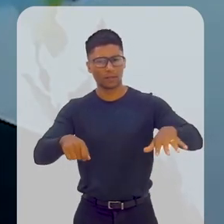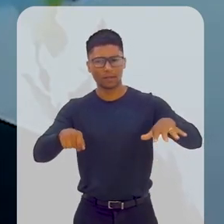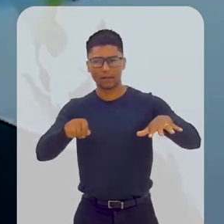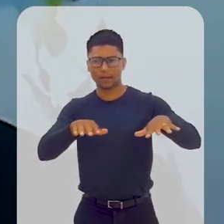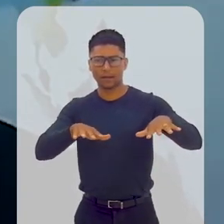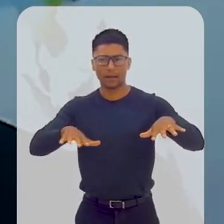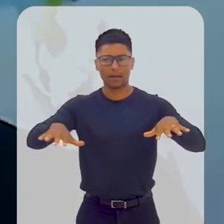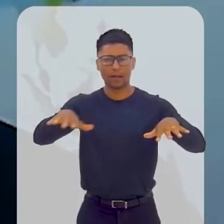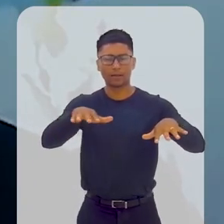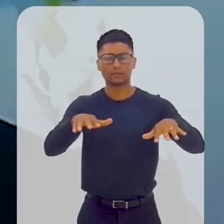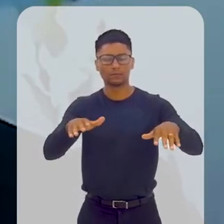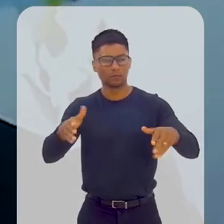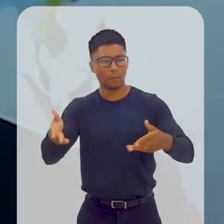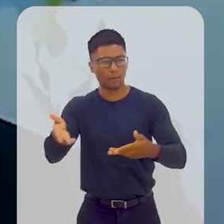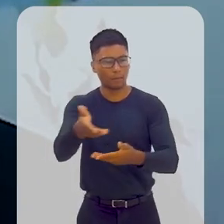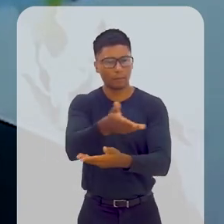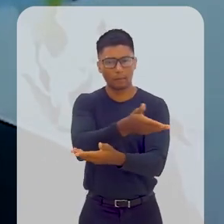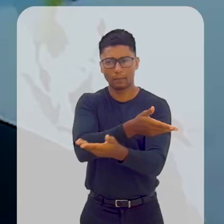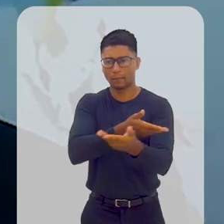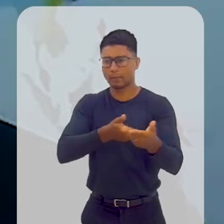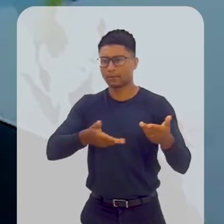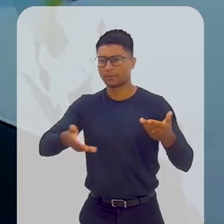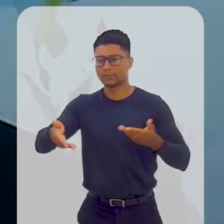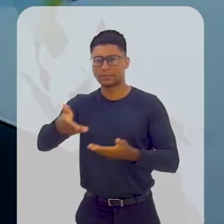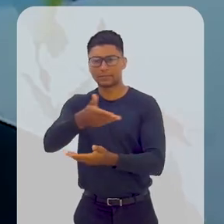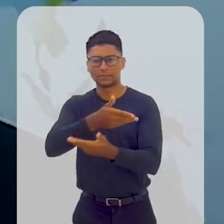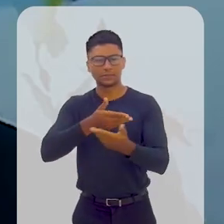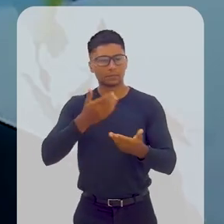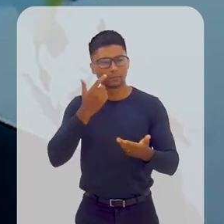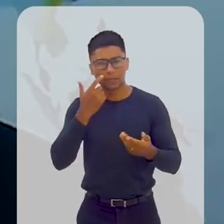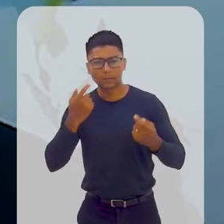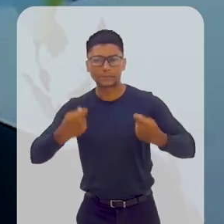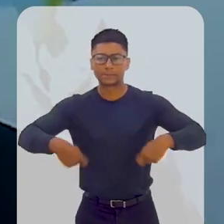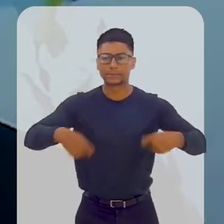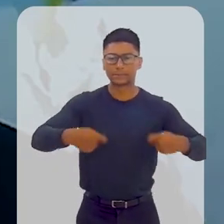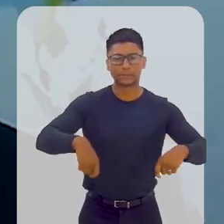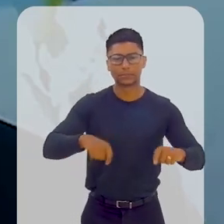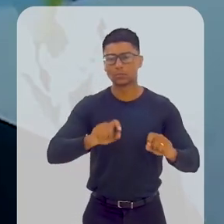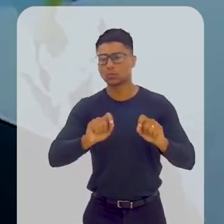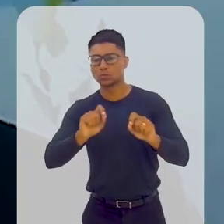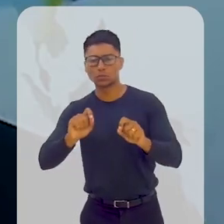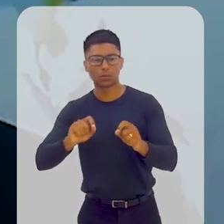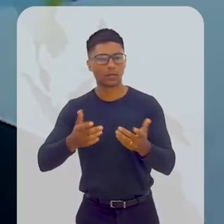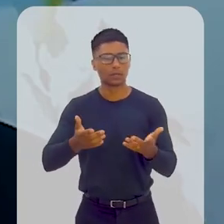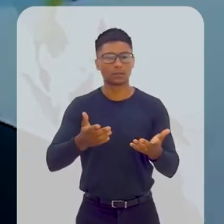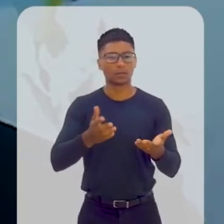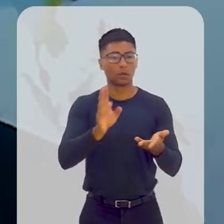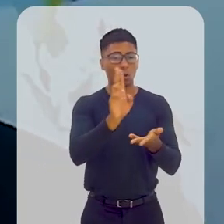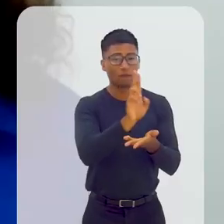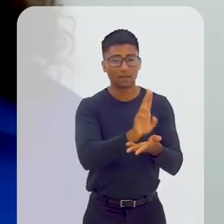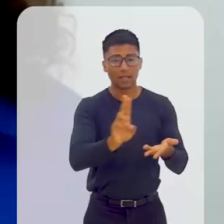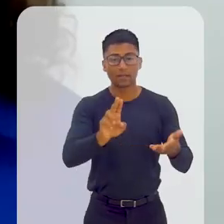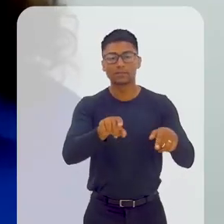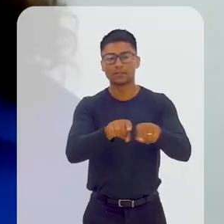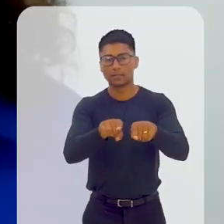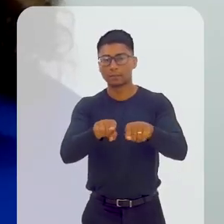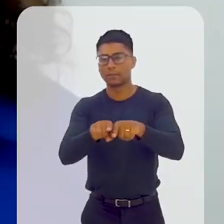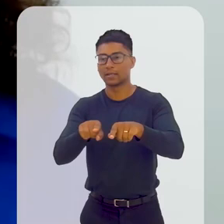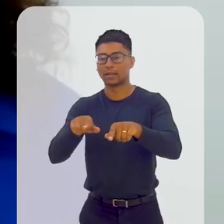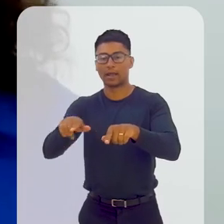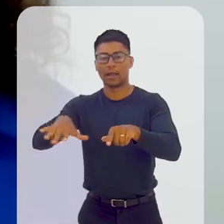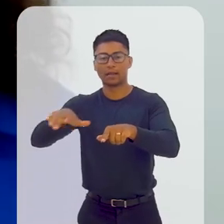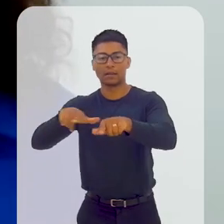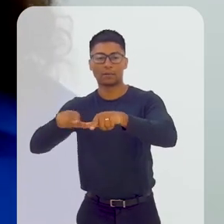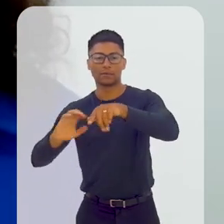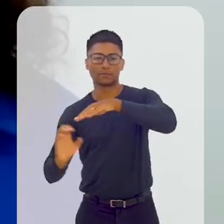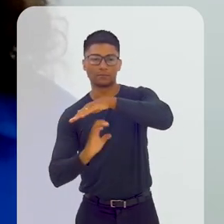e dialogando com todas as necessidades, tanto da academia quanto do mercado. A sustentabilidade